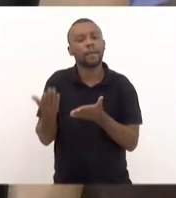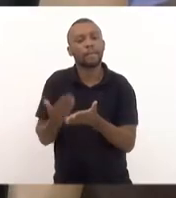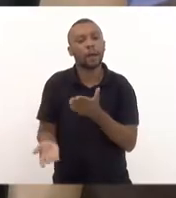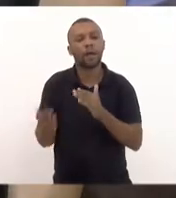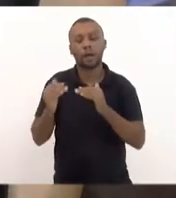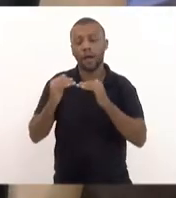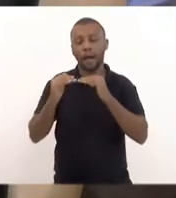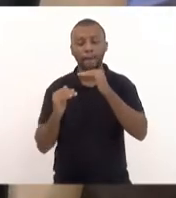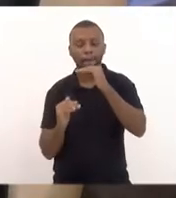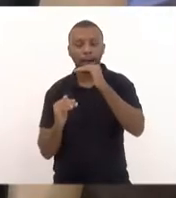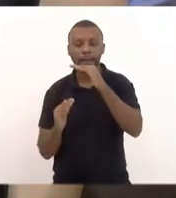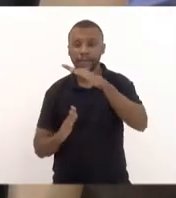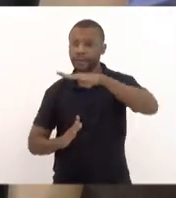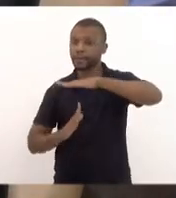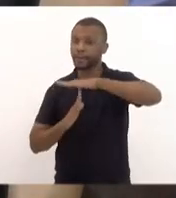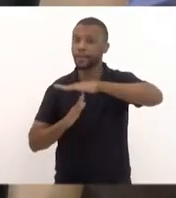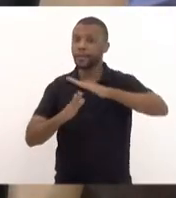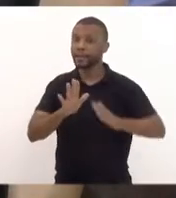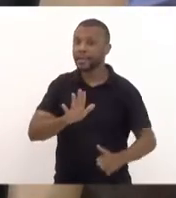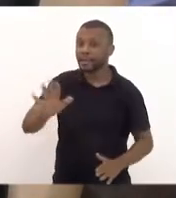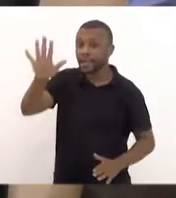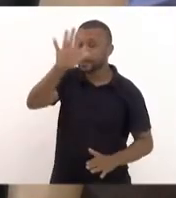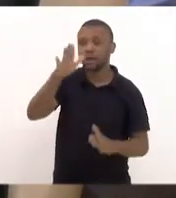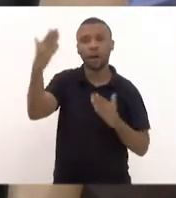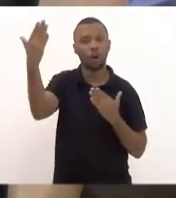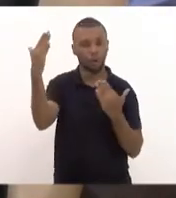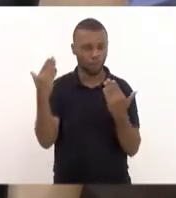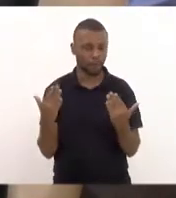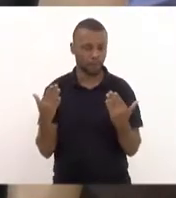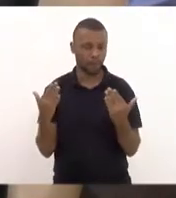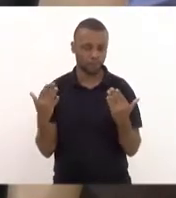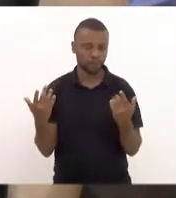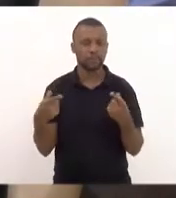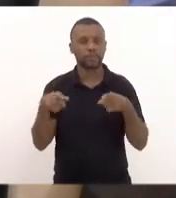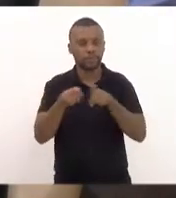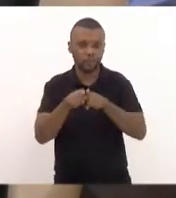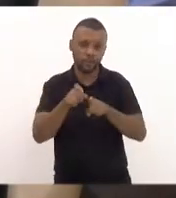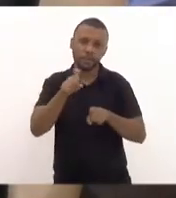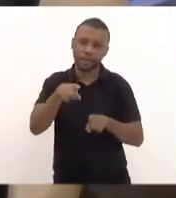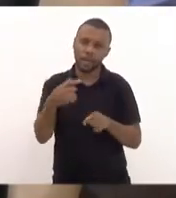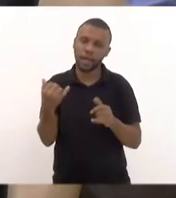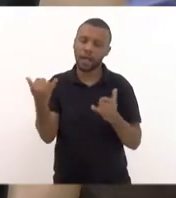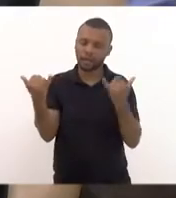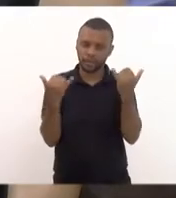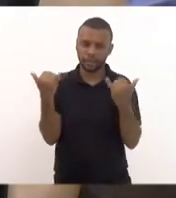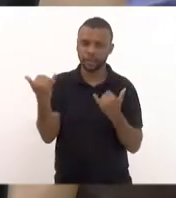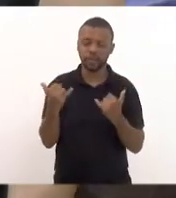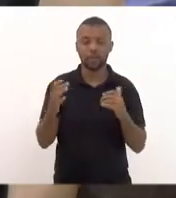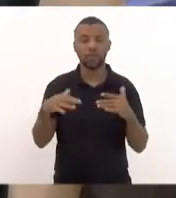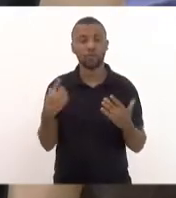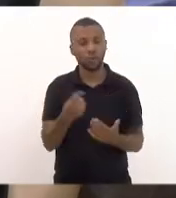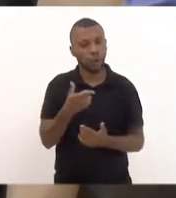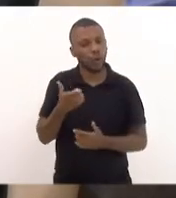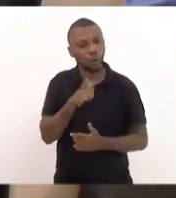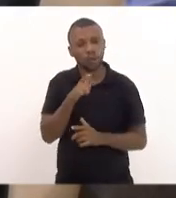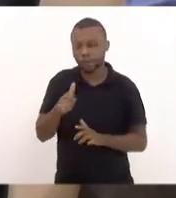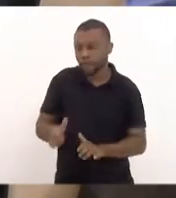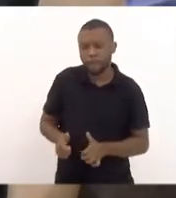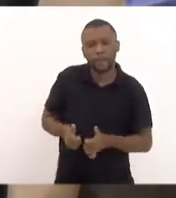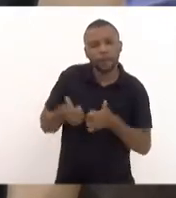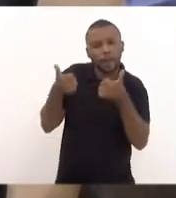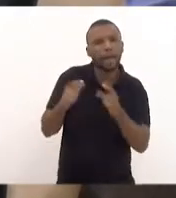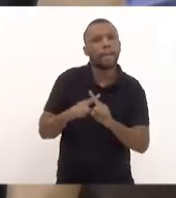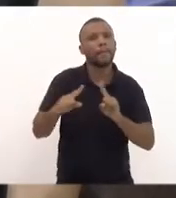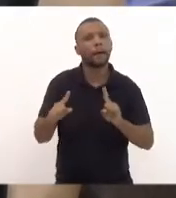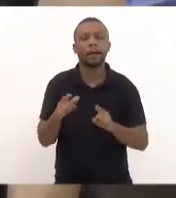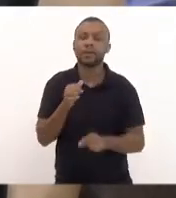média nacional, viu, gente? Então, tem isso também, tá? Então, a gente melhorou e tal, mas estamos ainda, infelizmente,